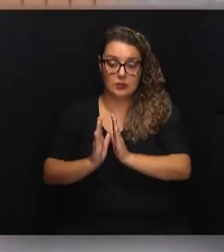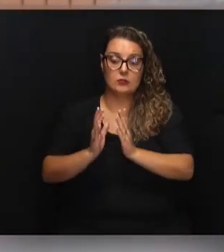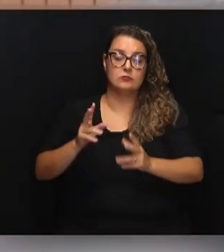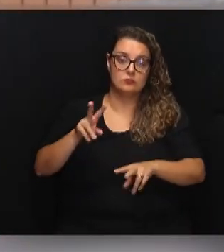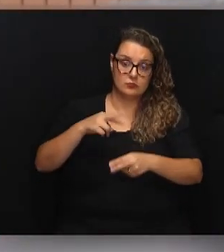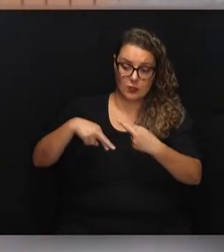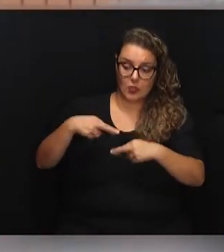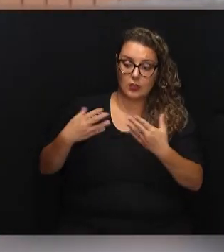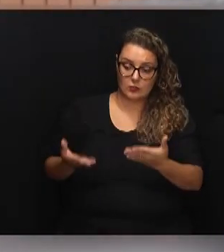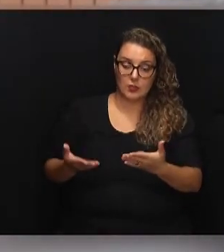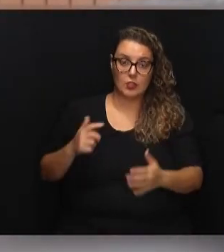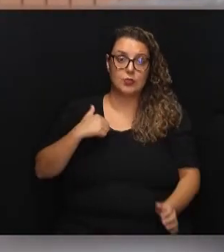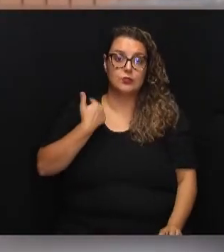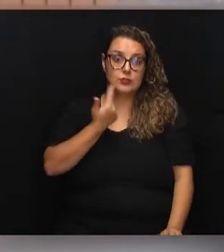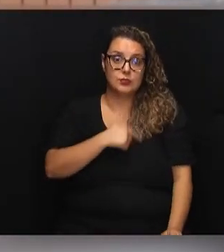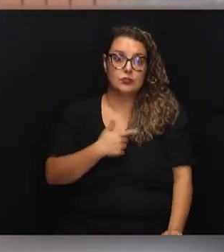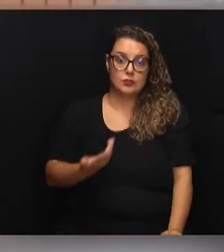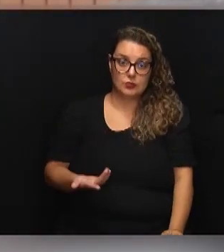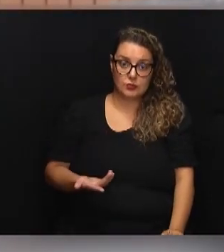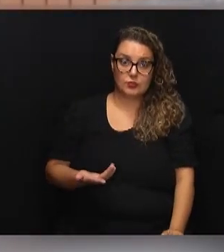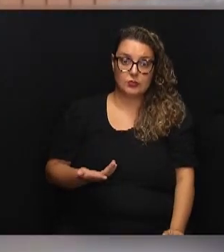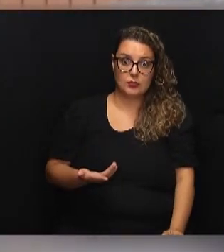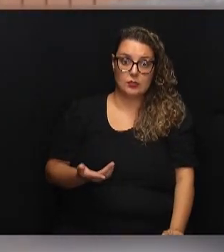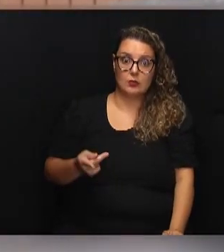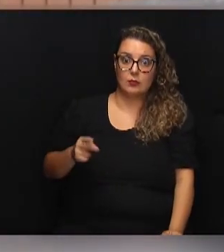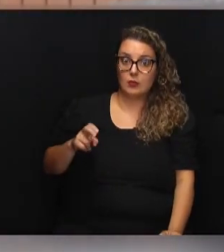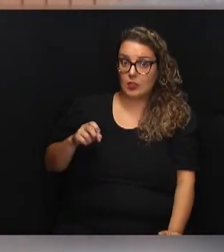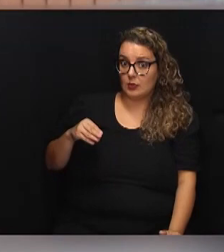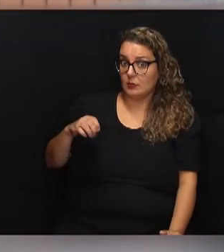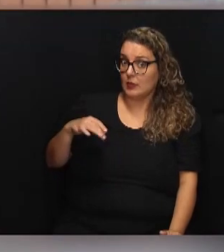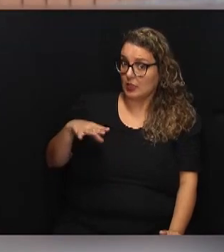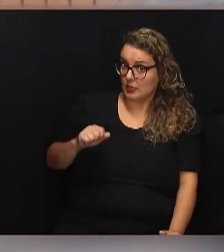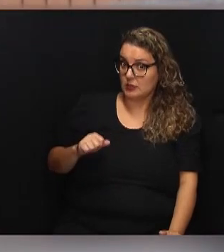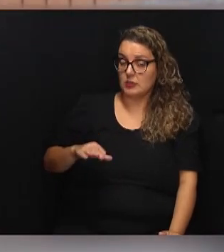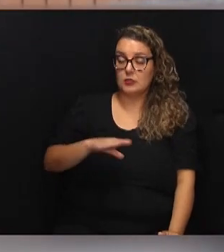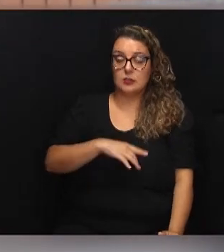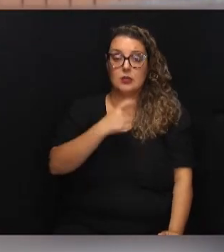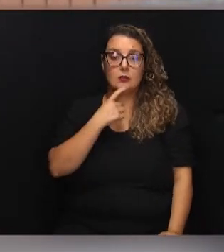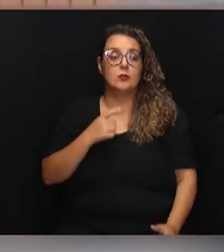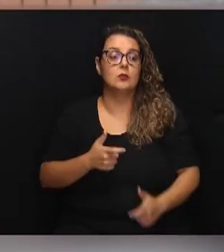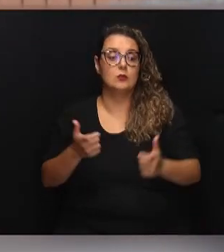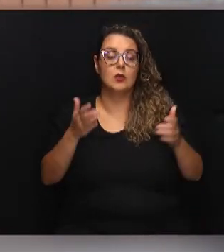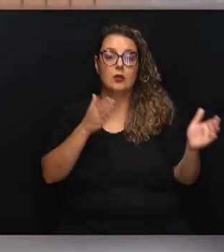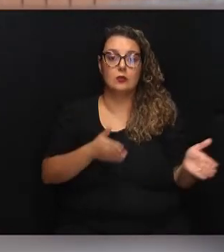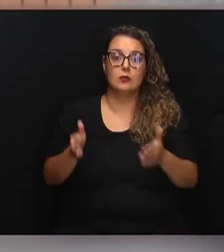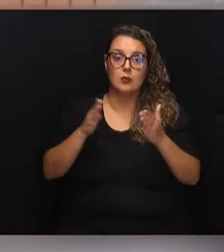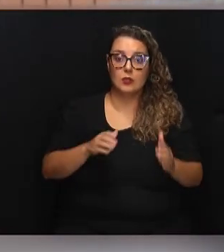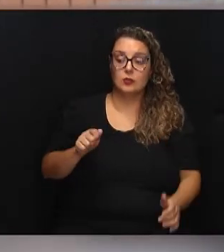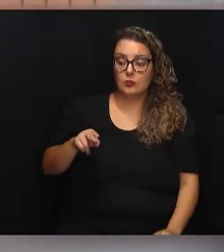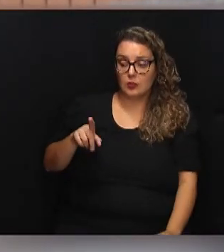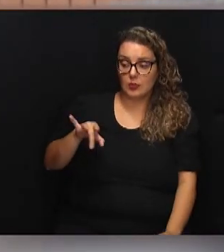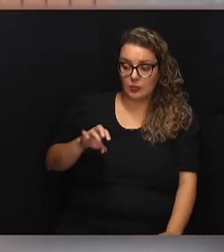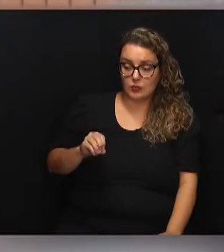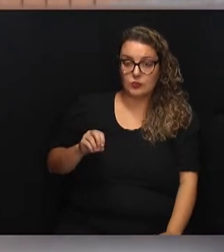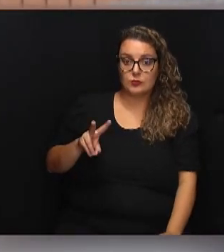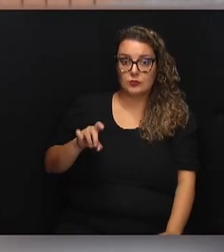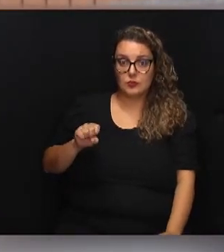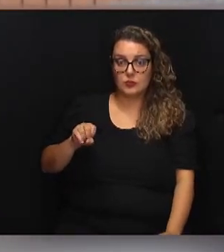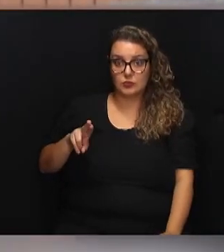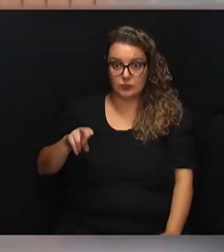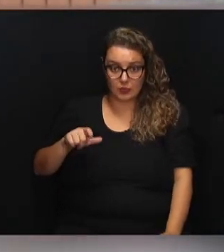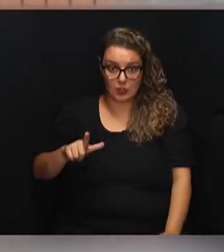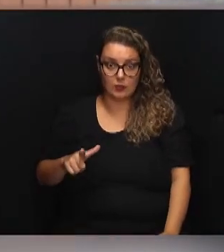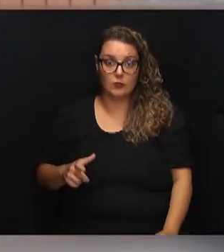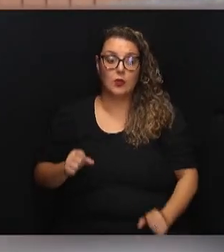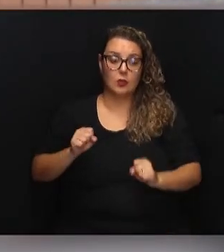nós estamos com essa premência, Campinas é um lugar de grande produção do audiovisual e a gente pode